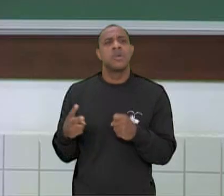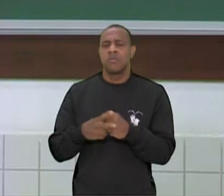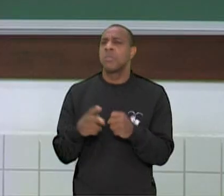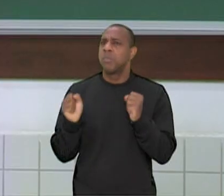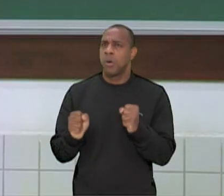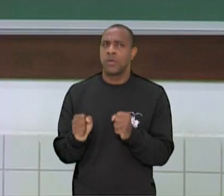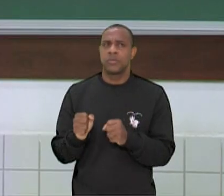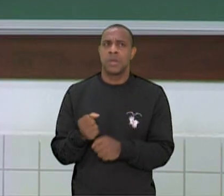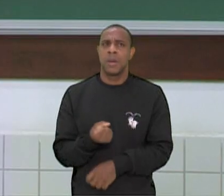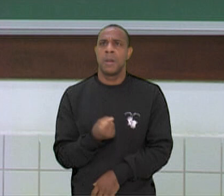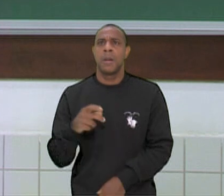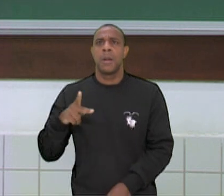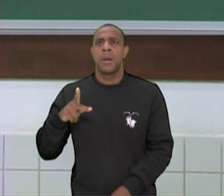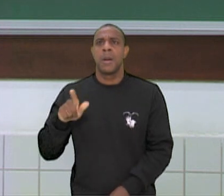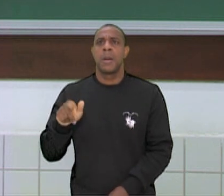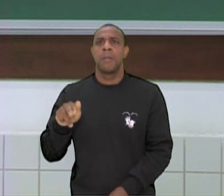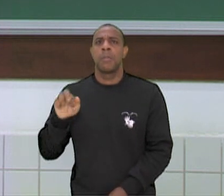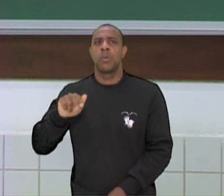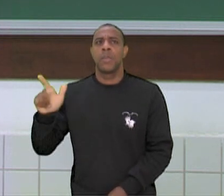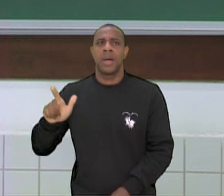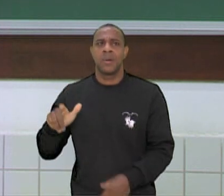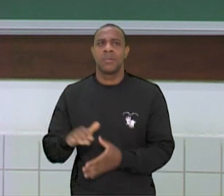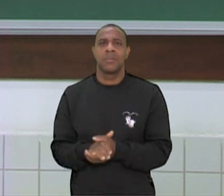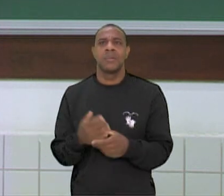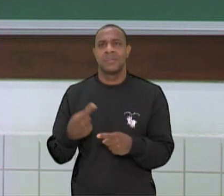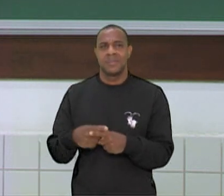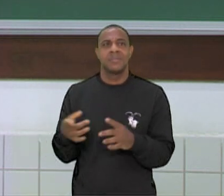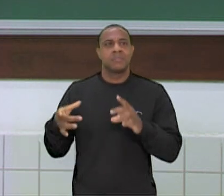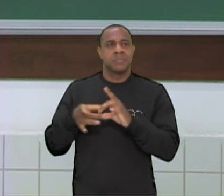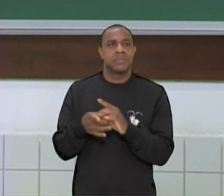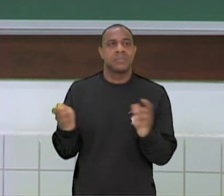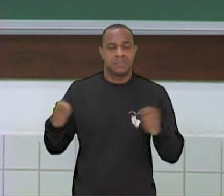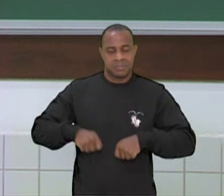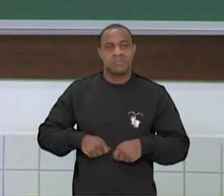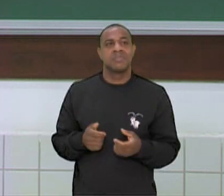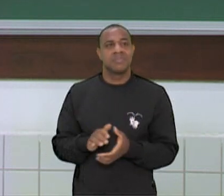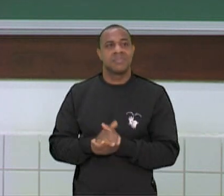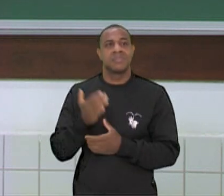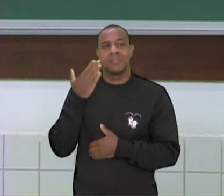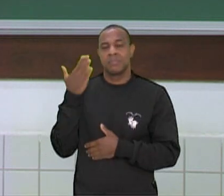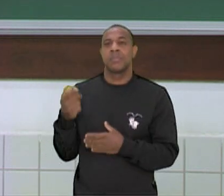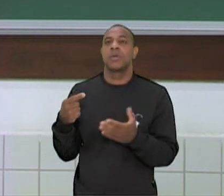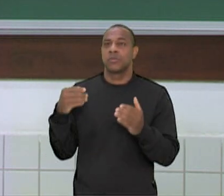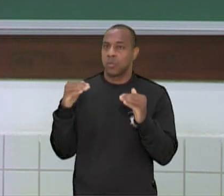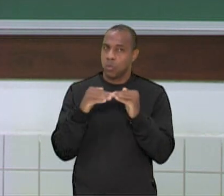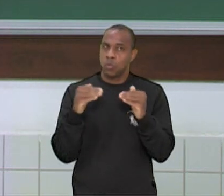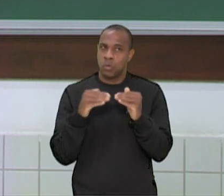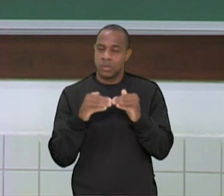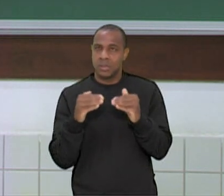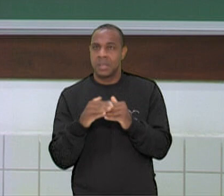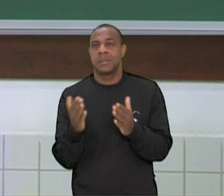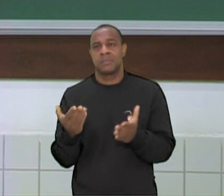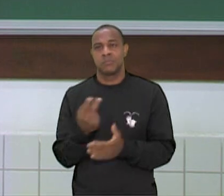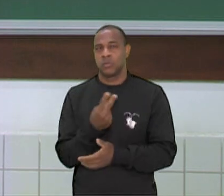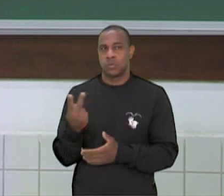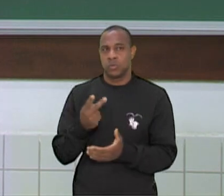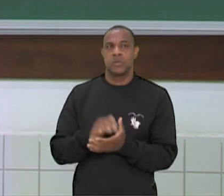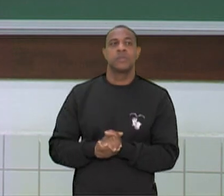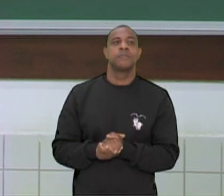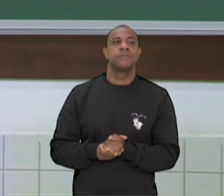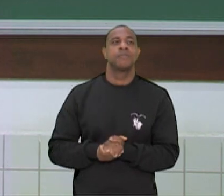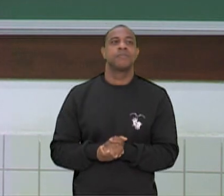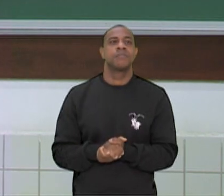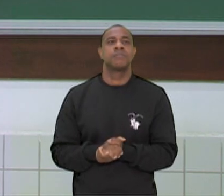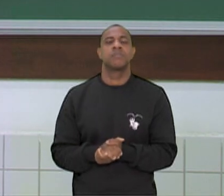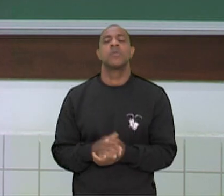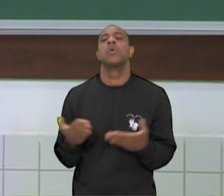simples fato de que a palavra maioria é um coletivo partitivo, então ele pode concordar no singular ou no plural. Legal, né?